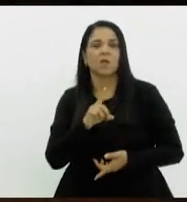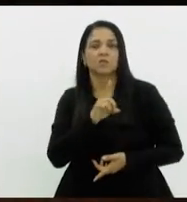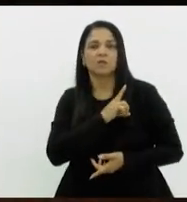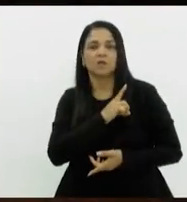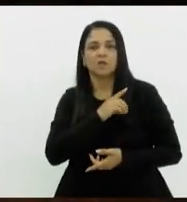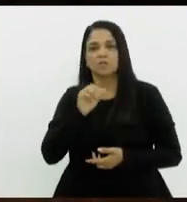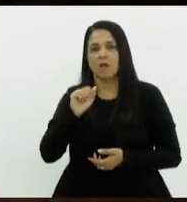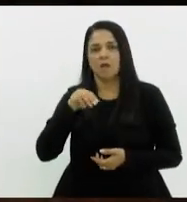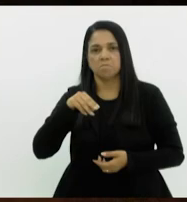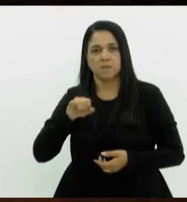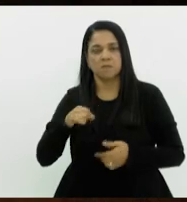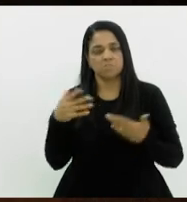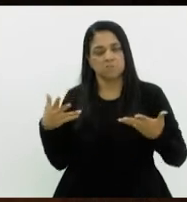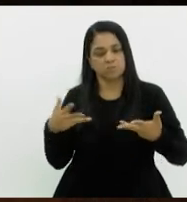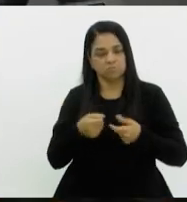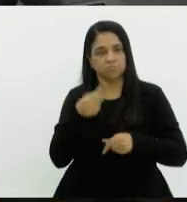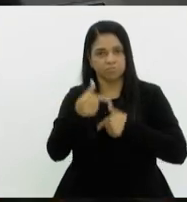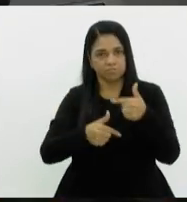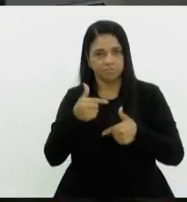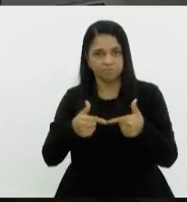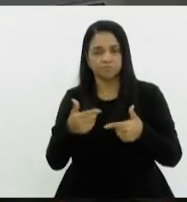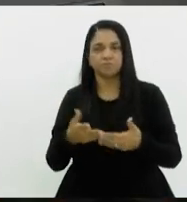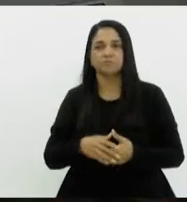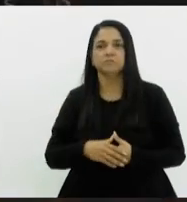Polícia Civil do nosso Estado. Obrigado, presidente.